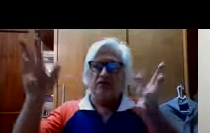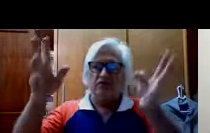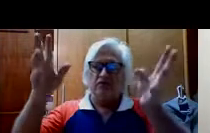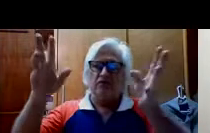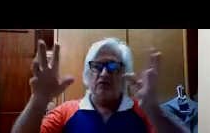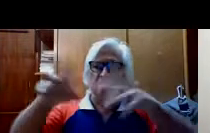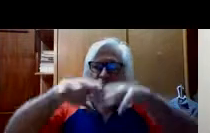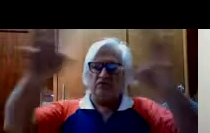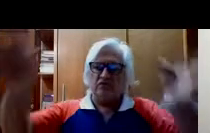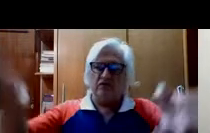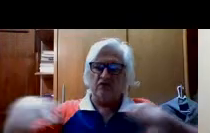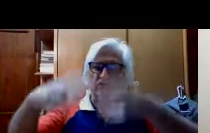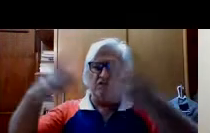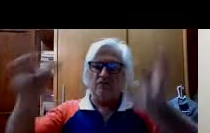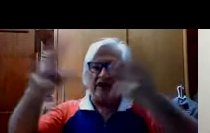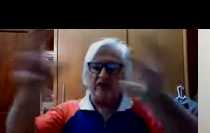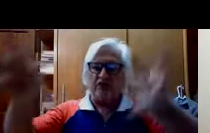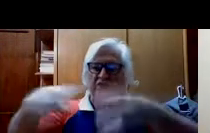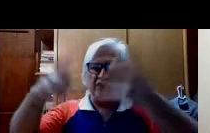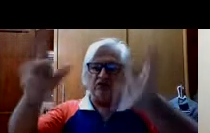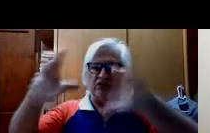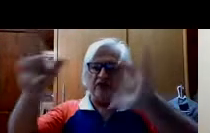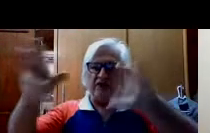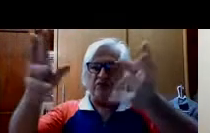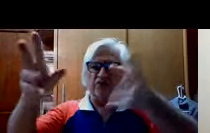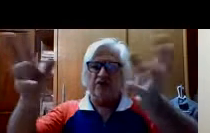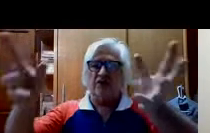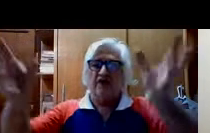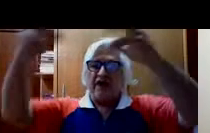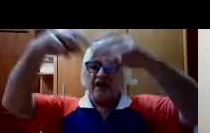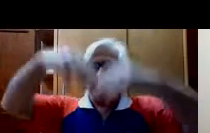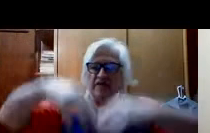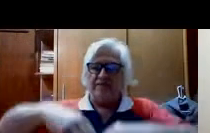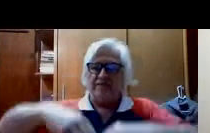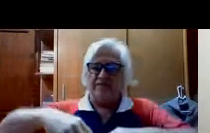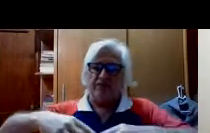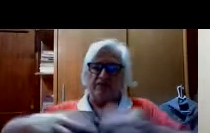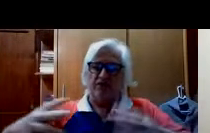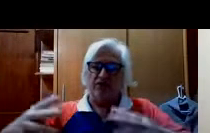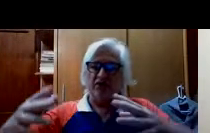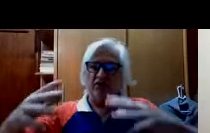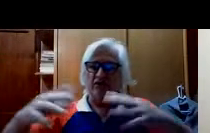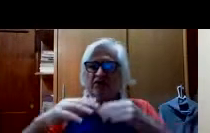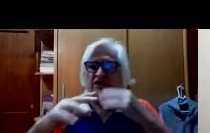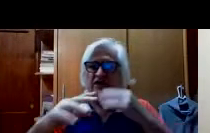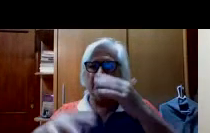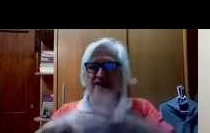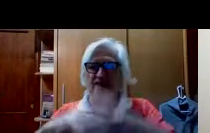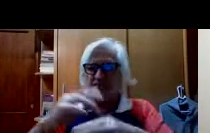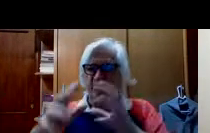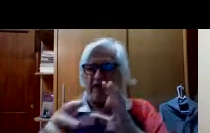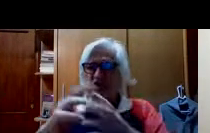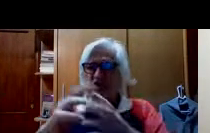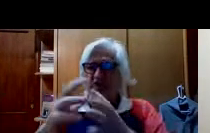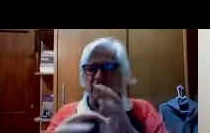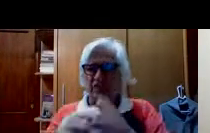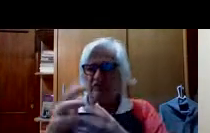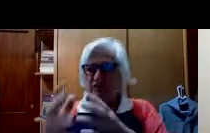que a energia das tuas moléculas lá, dos teus átomos, caia. Porque quando você tem